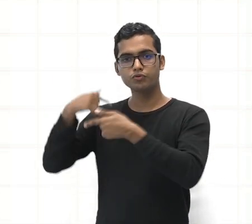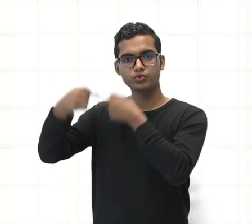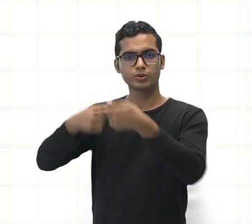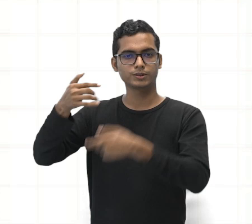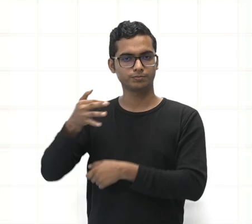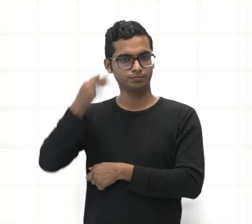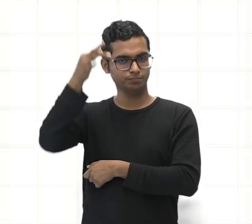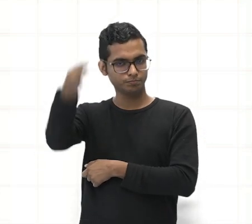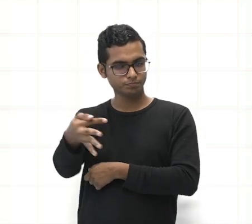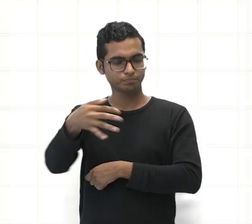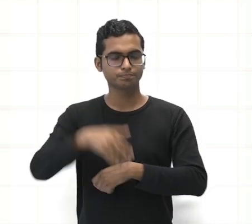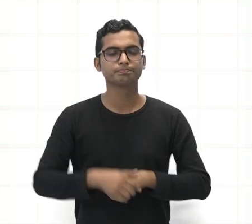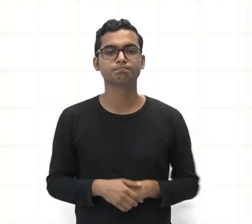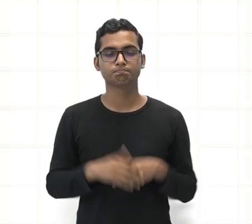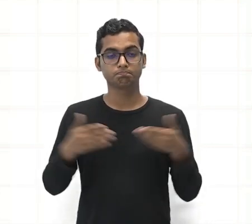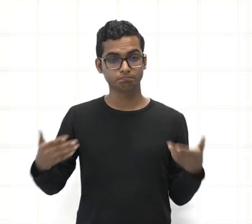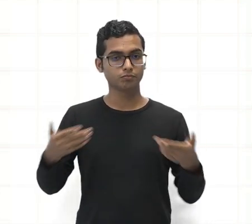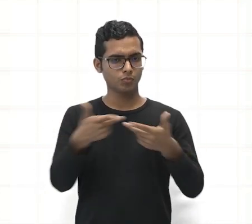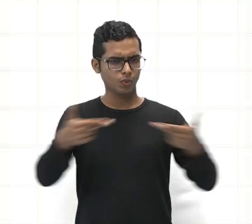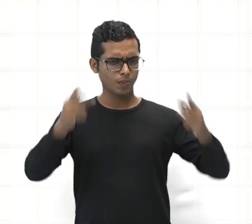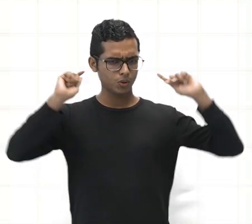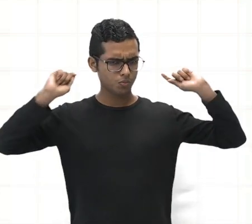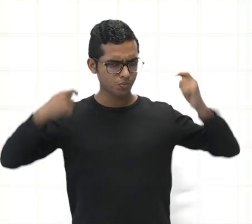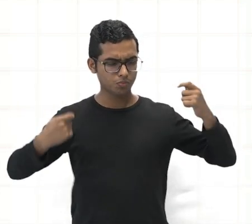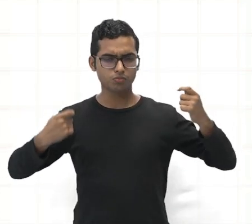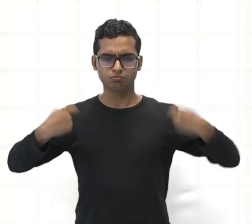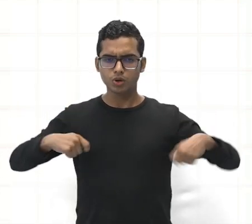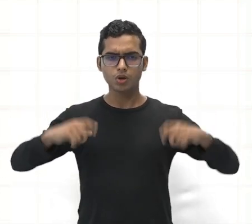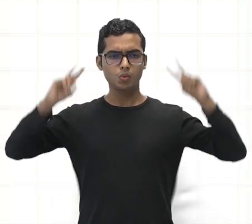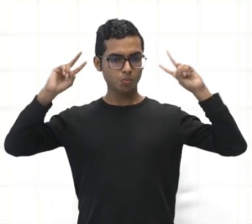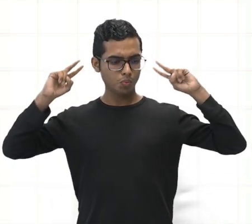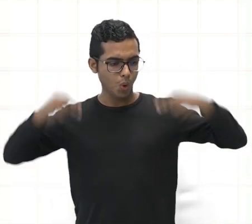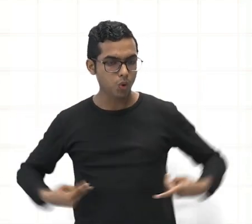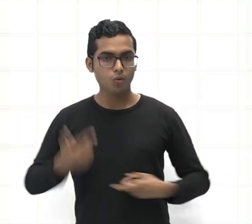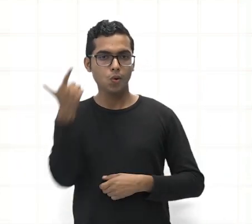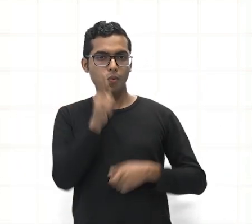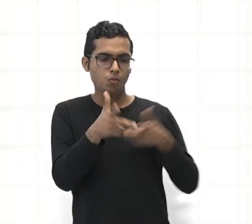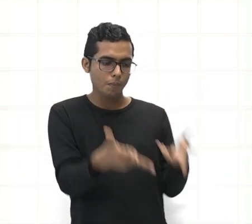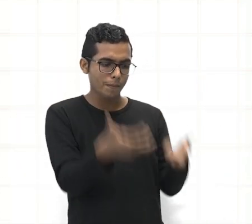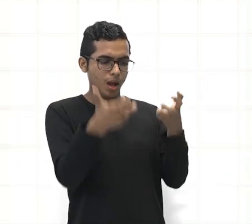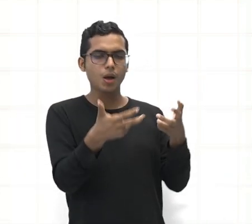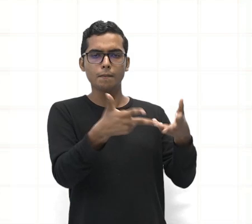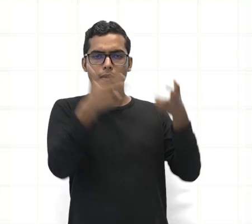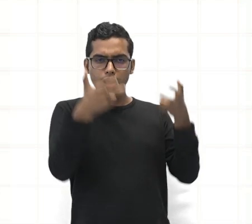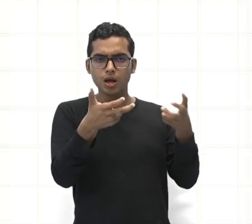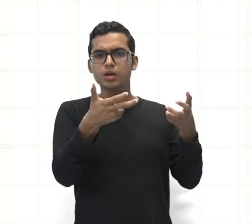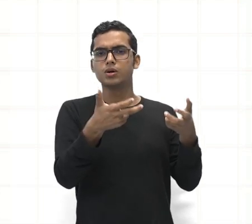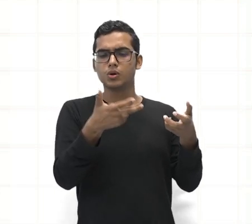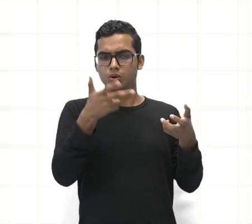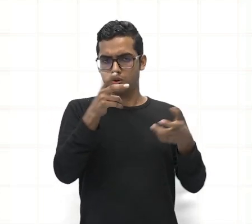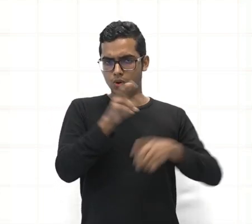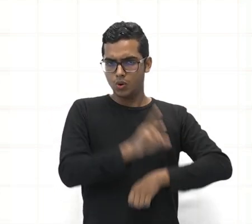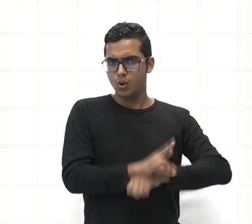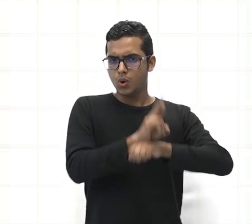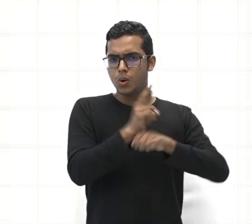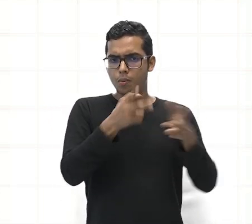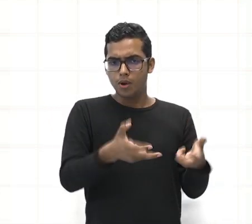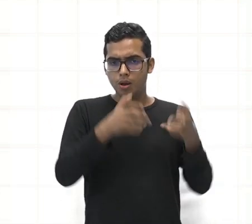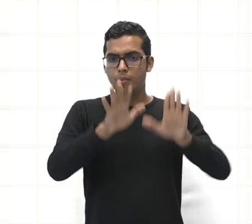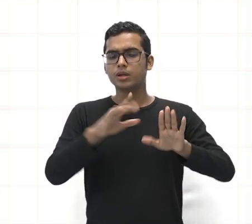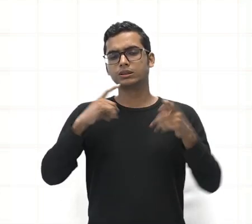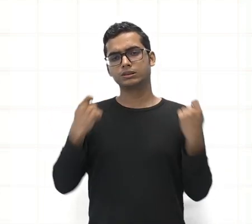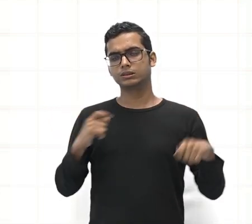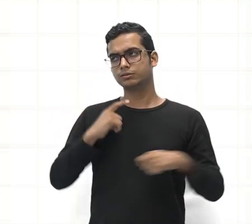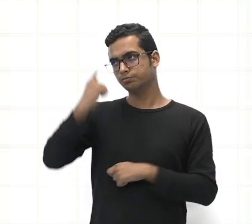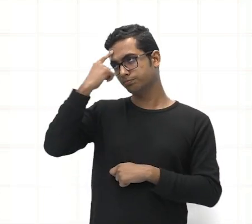as necessidades humanas, porque nós vamos poder continuar explorando esses recursos, mas com a ideia de que